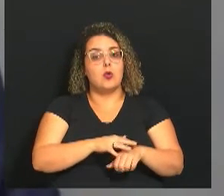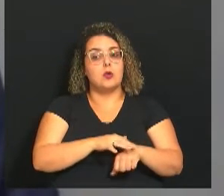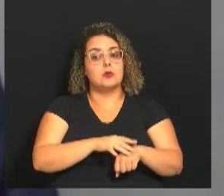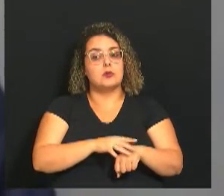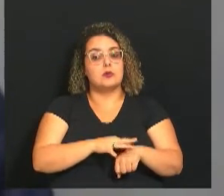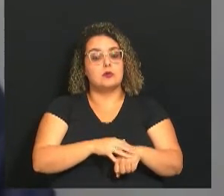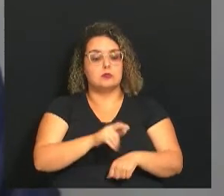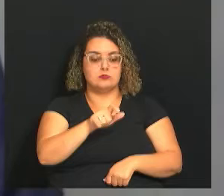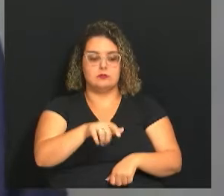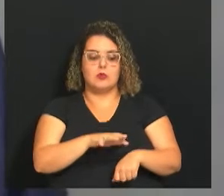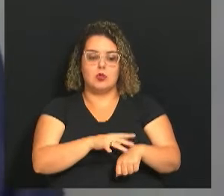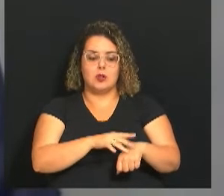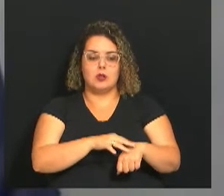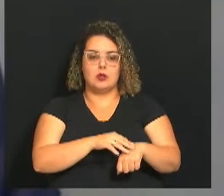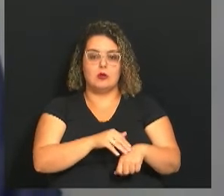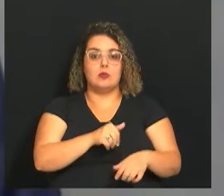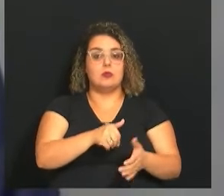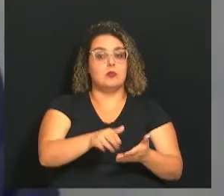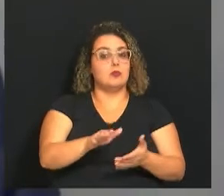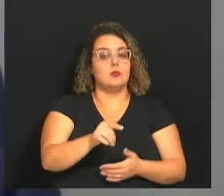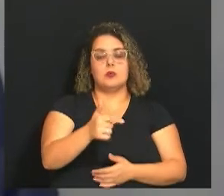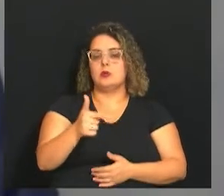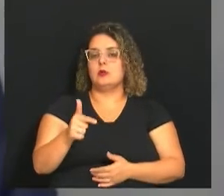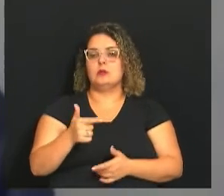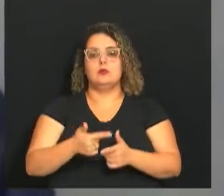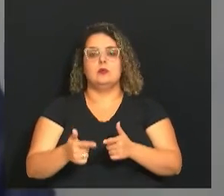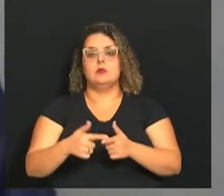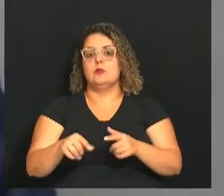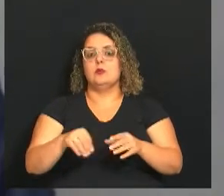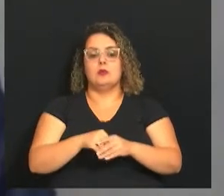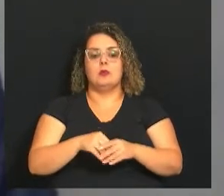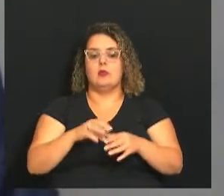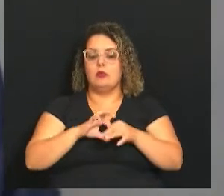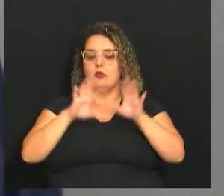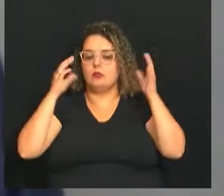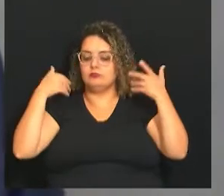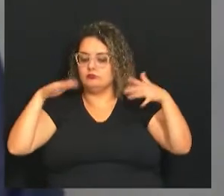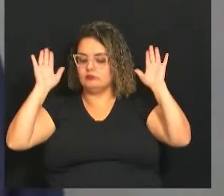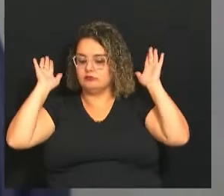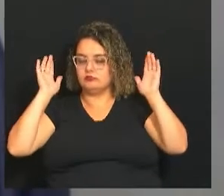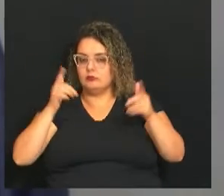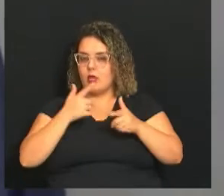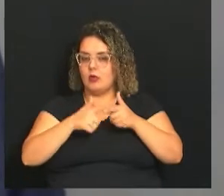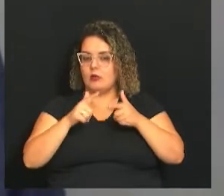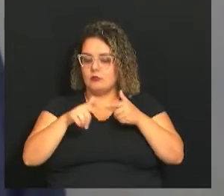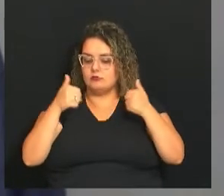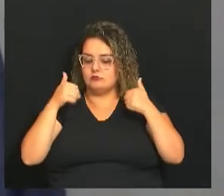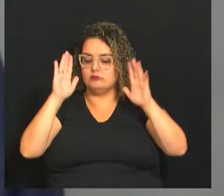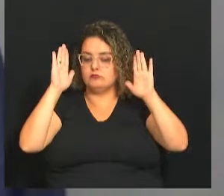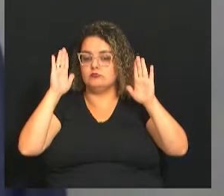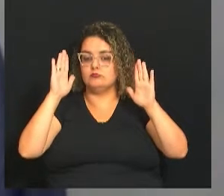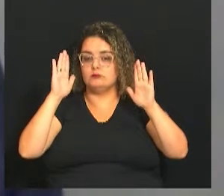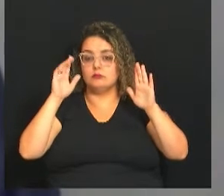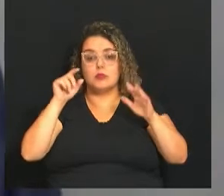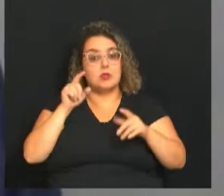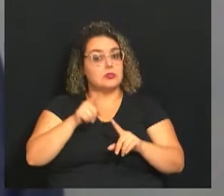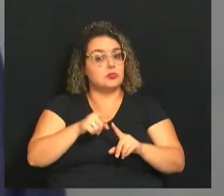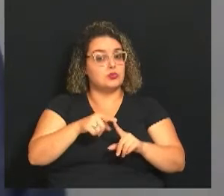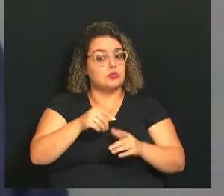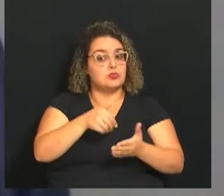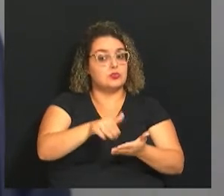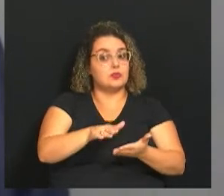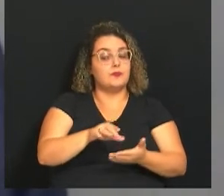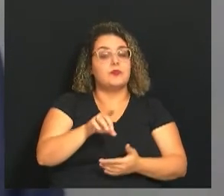doente, eu vou demitir para não ter problema interno, eu quero me livrar, não quero nenhum tipo de problema. E esse tipo de demissão ela é considerada